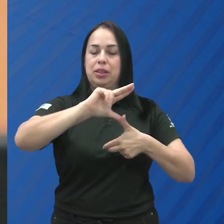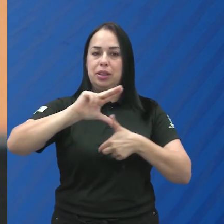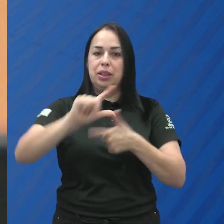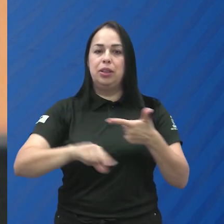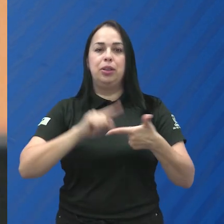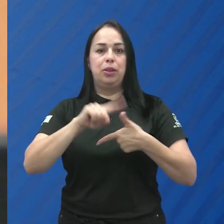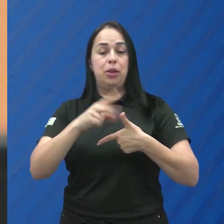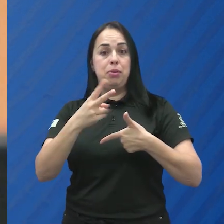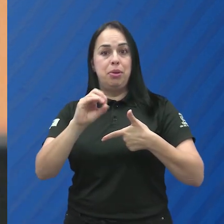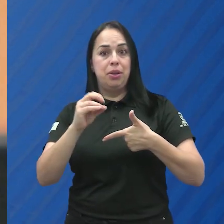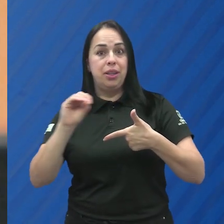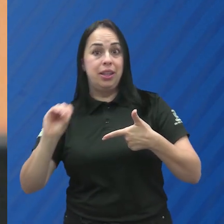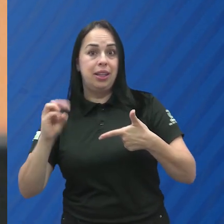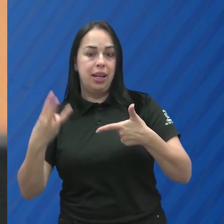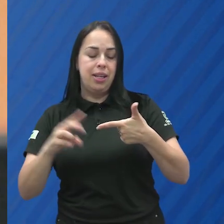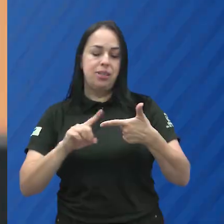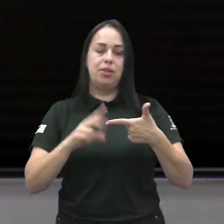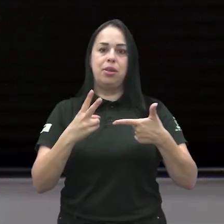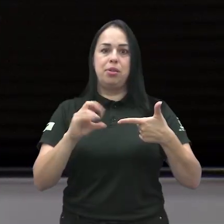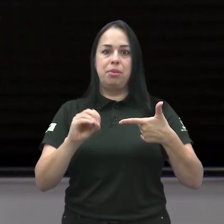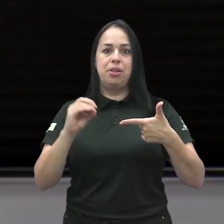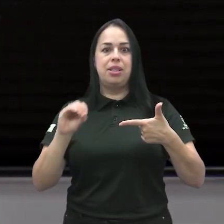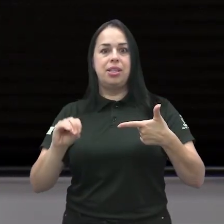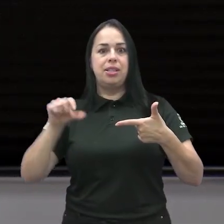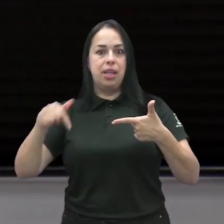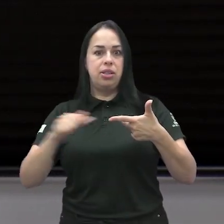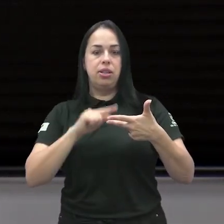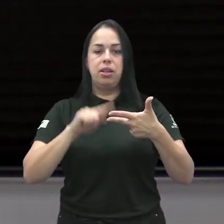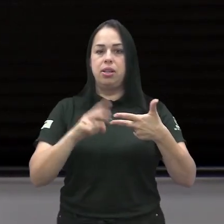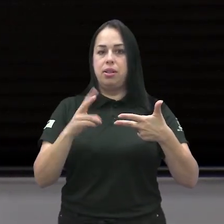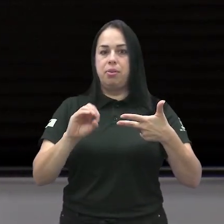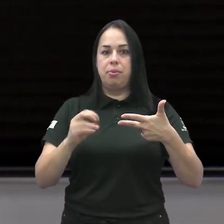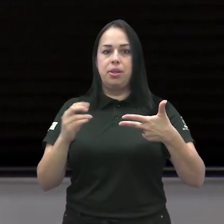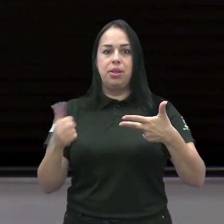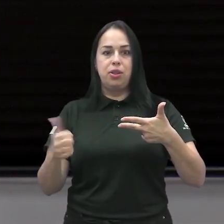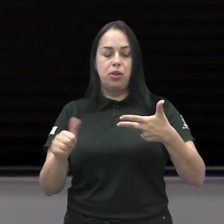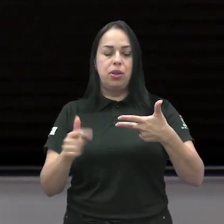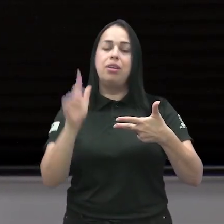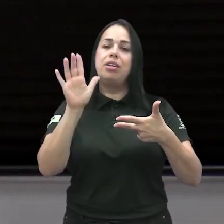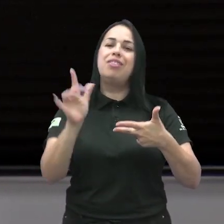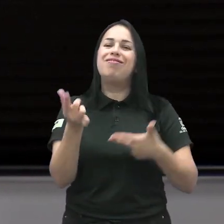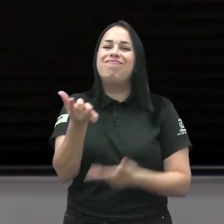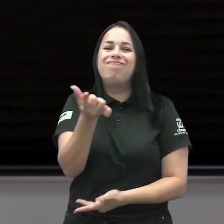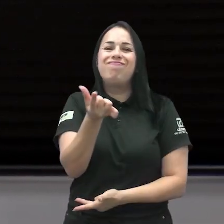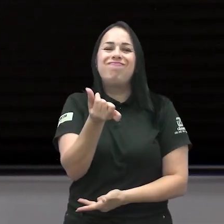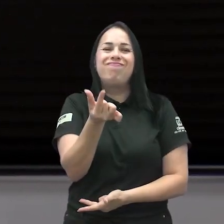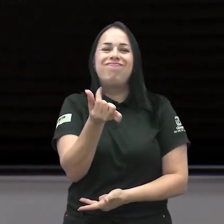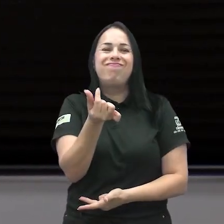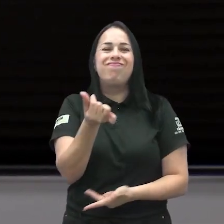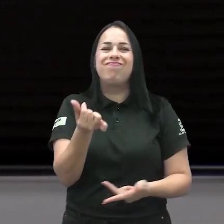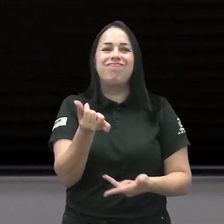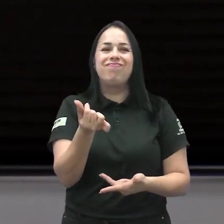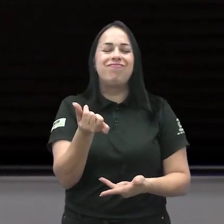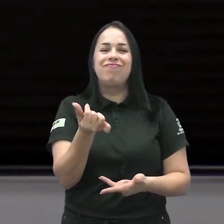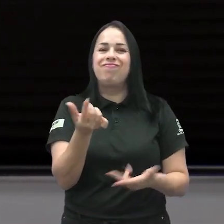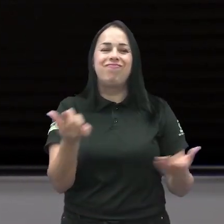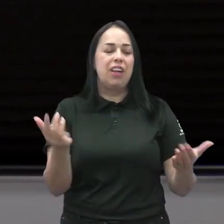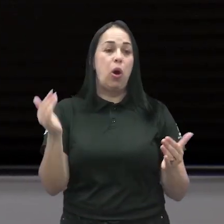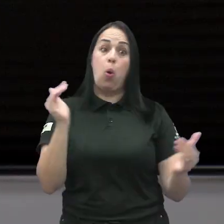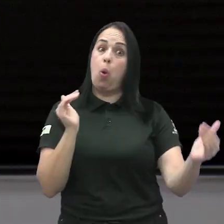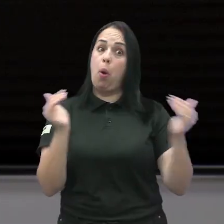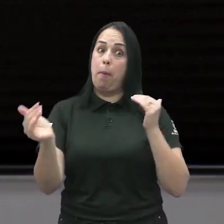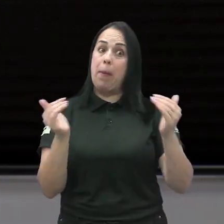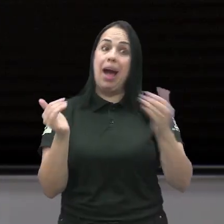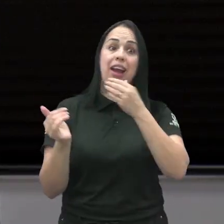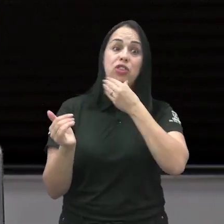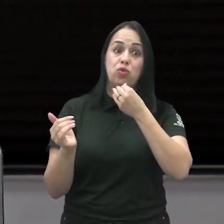2003, 2007 e 2011. A ex-jogadora destaca que os valores recebidos nas premiações nunca passaram